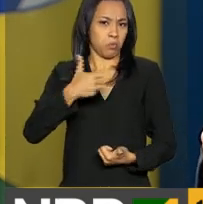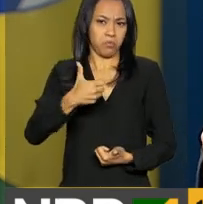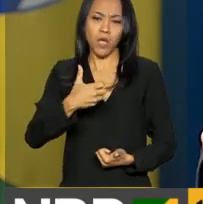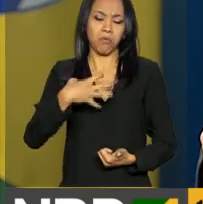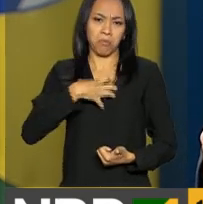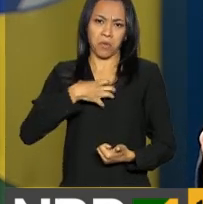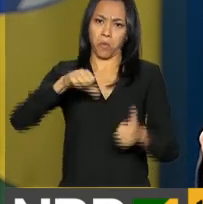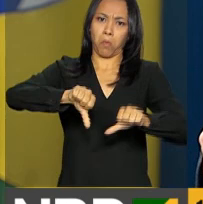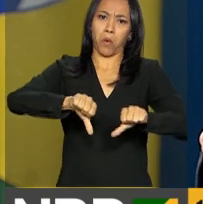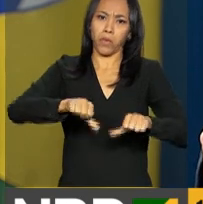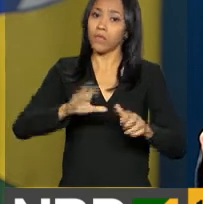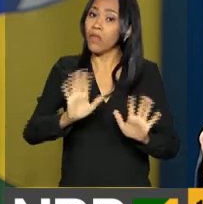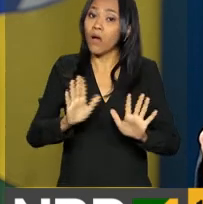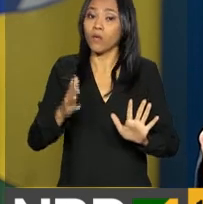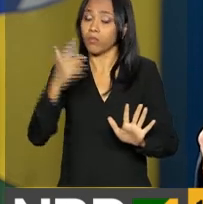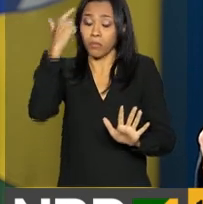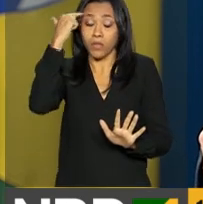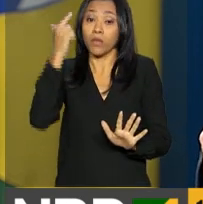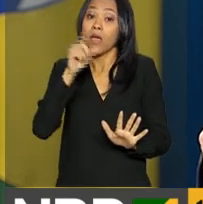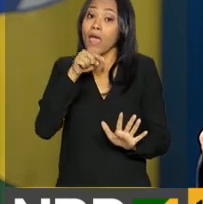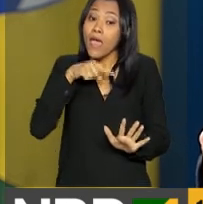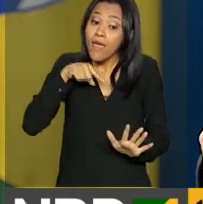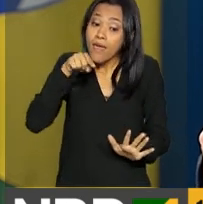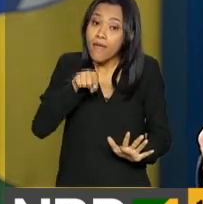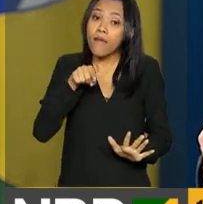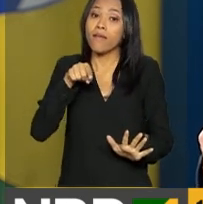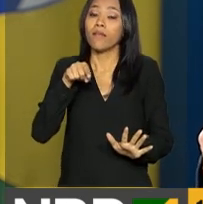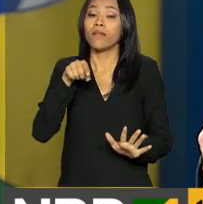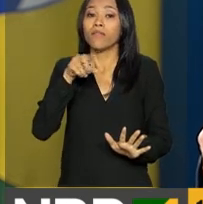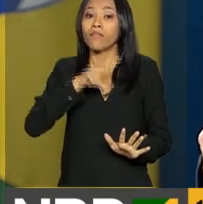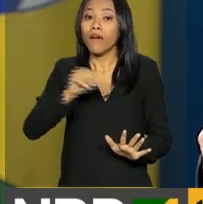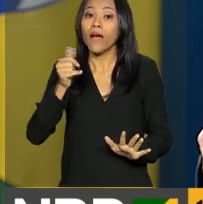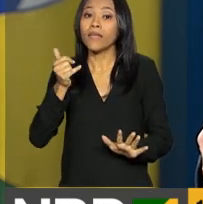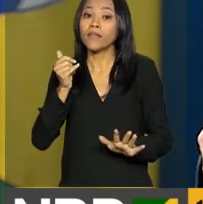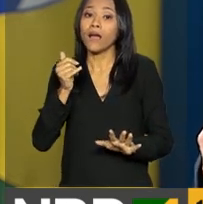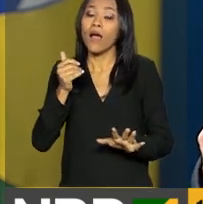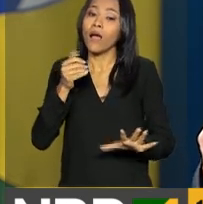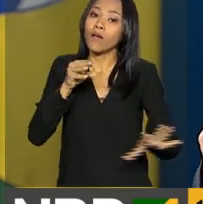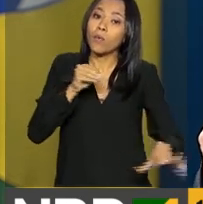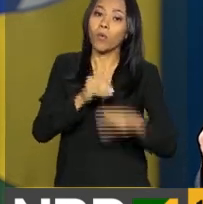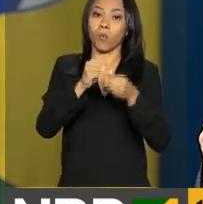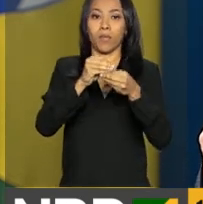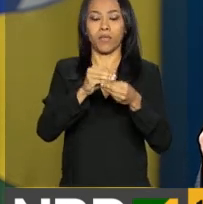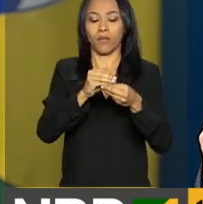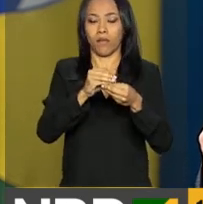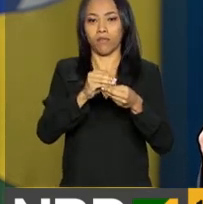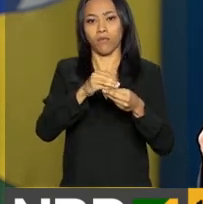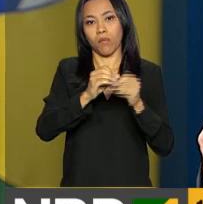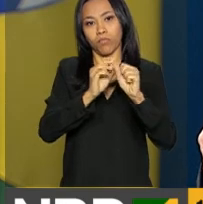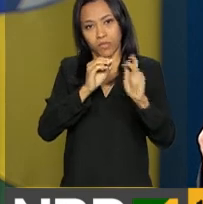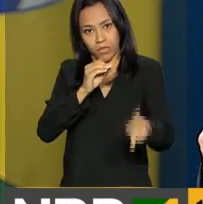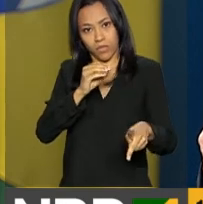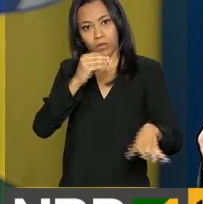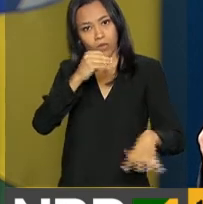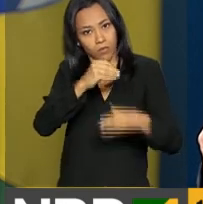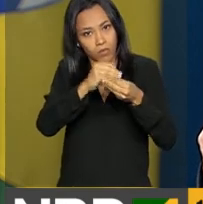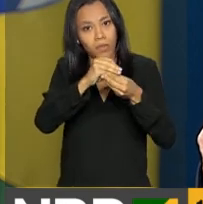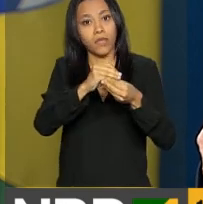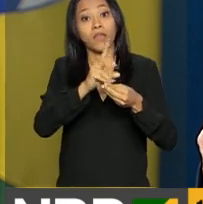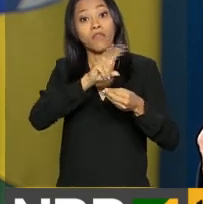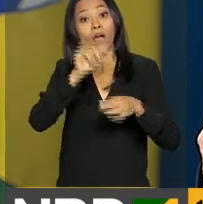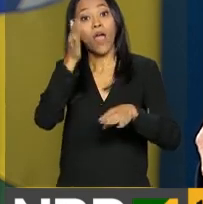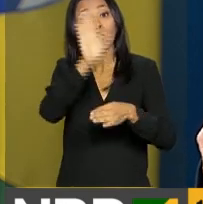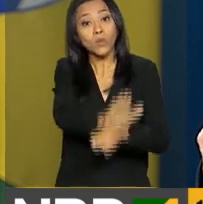A única coisa que ele vai fazer é contribuir para uma previdência complementar que trará benefícios para a